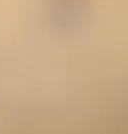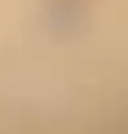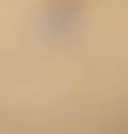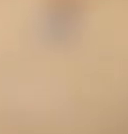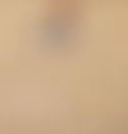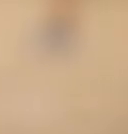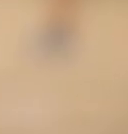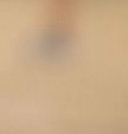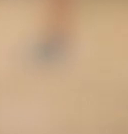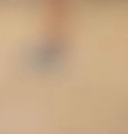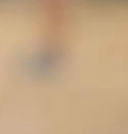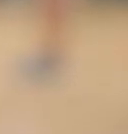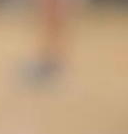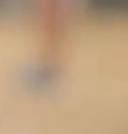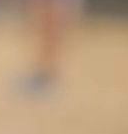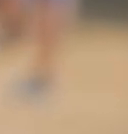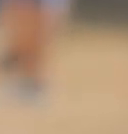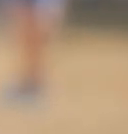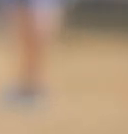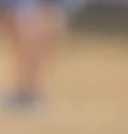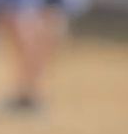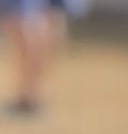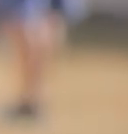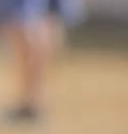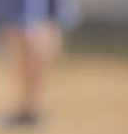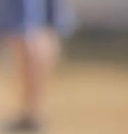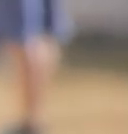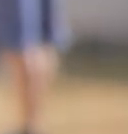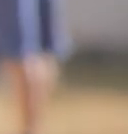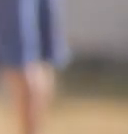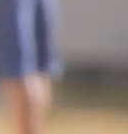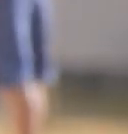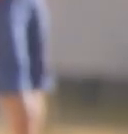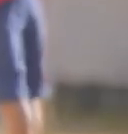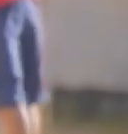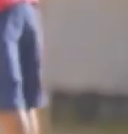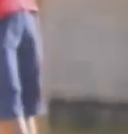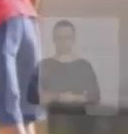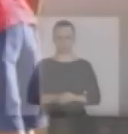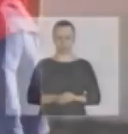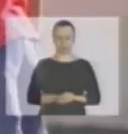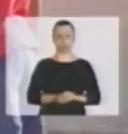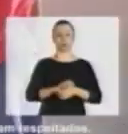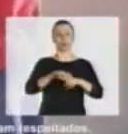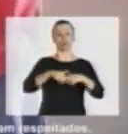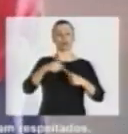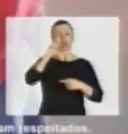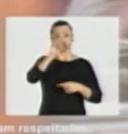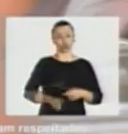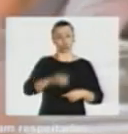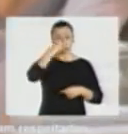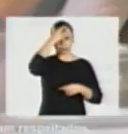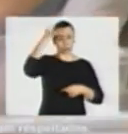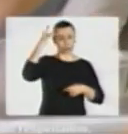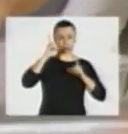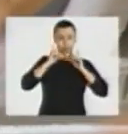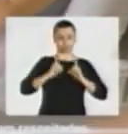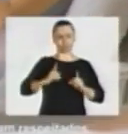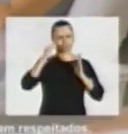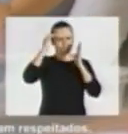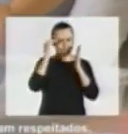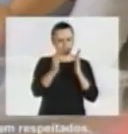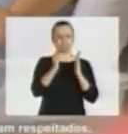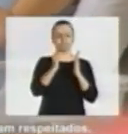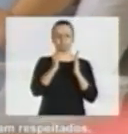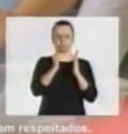acessibilidade em direção a outros que brincam letreiro animado atenção à saúde para que os direitos das pessoas com